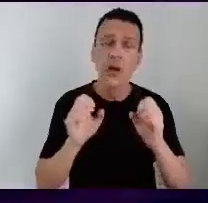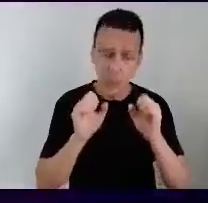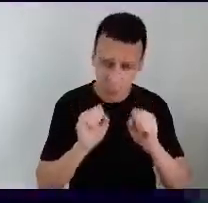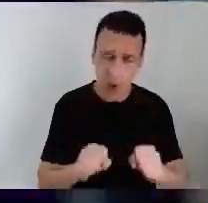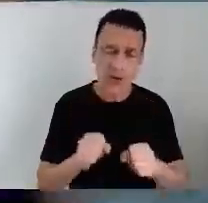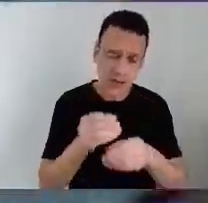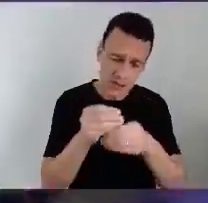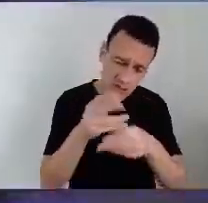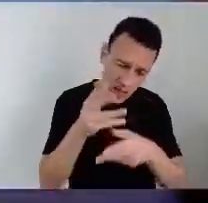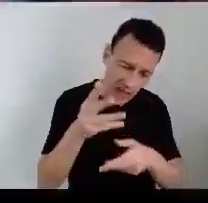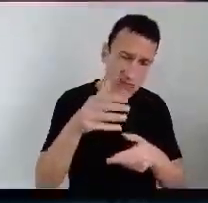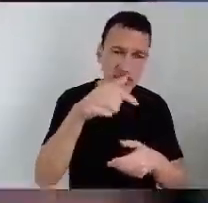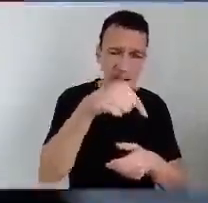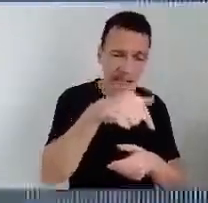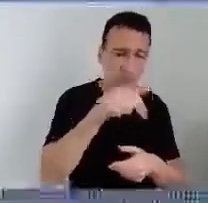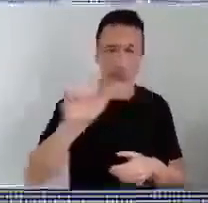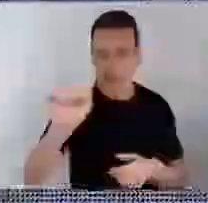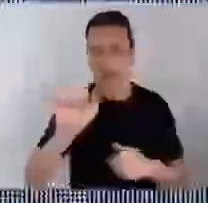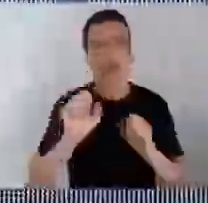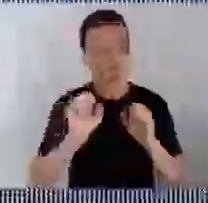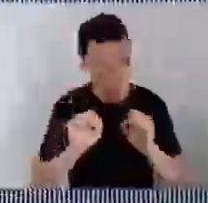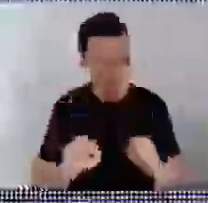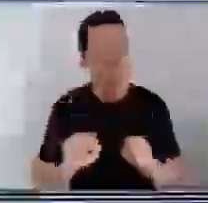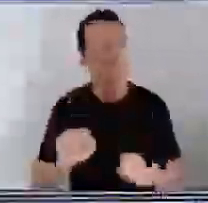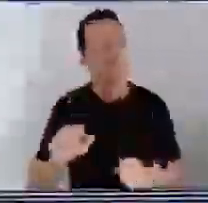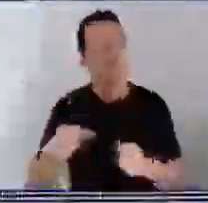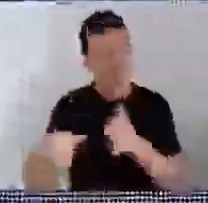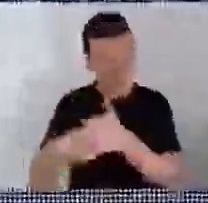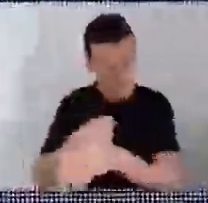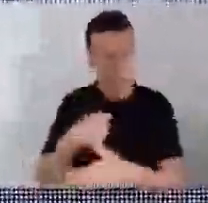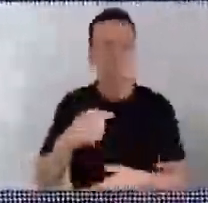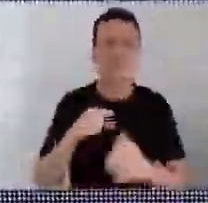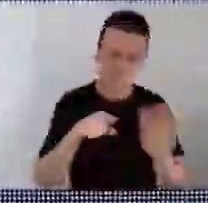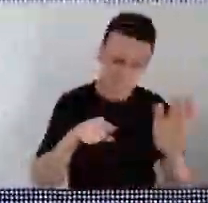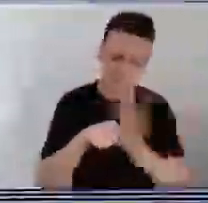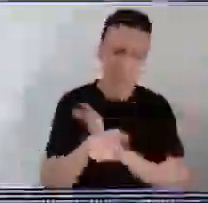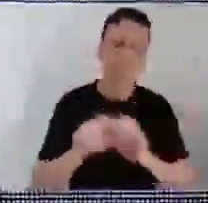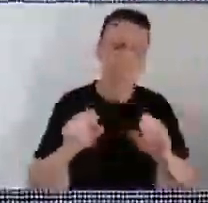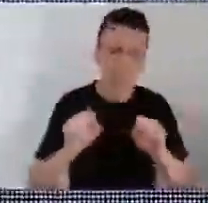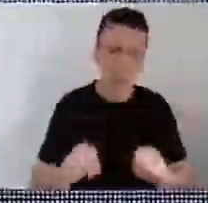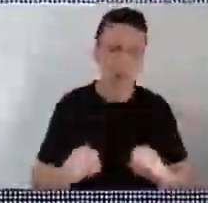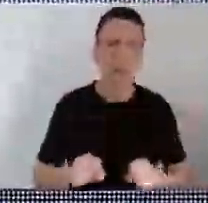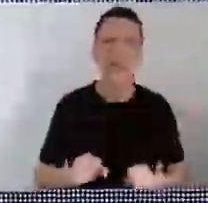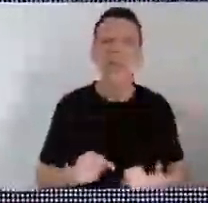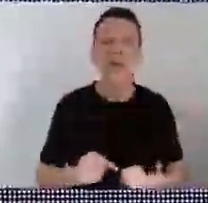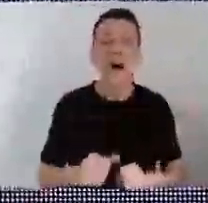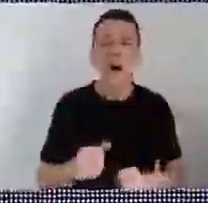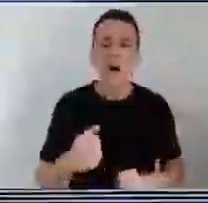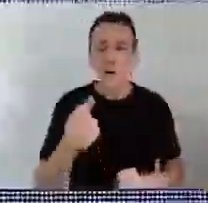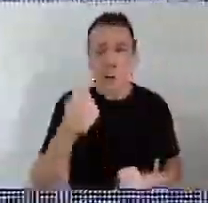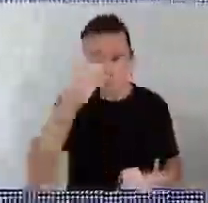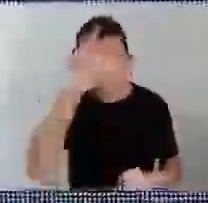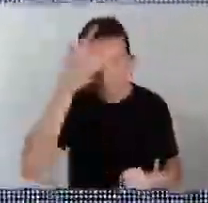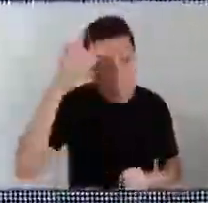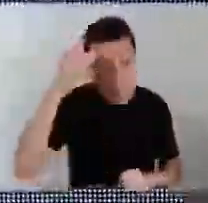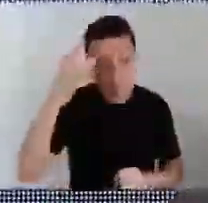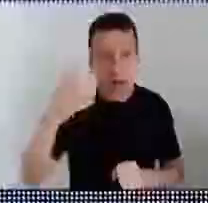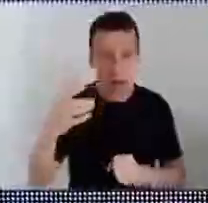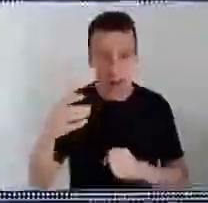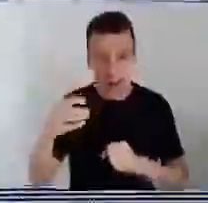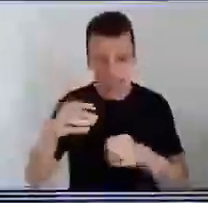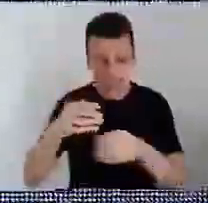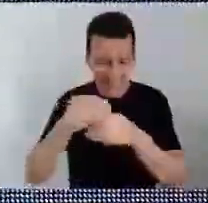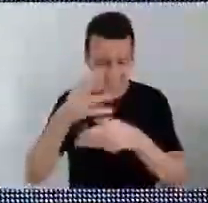aqui também as perguntas online, né? E teve alguém que perguntou sobre os slides no Q&A ali do online. Os slides